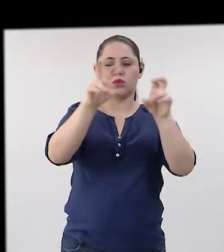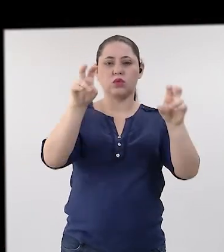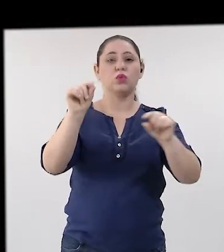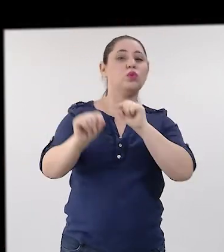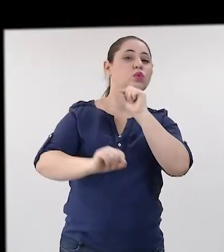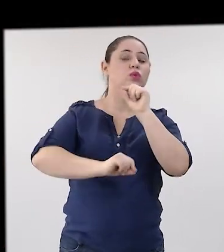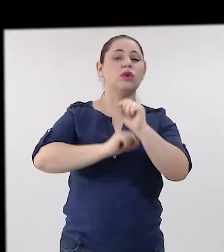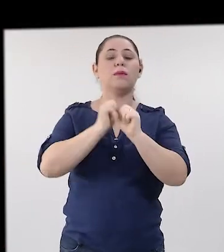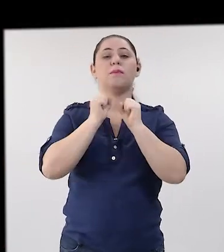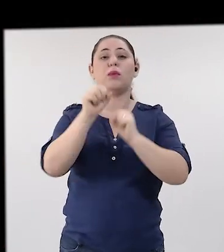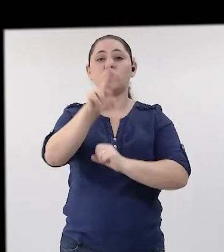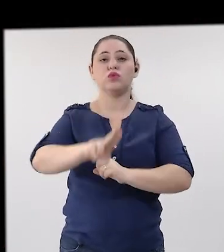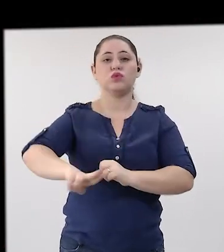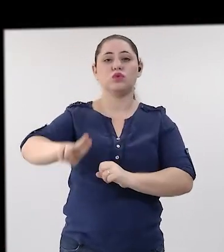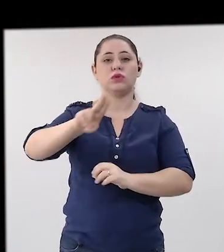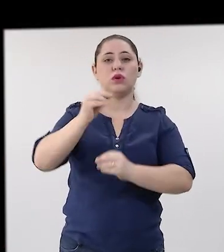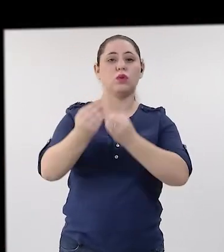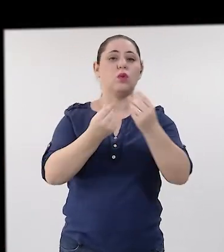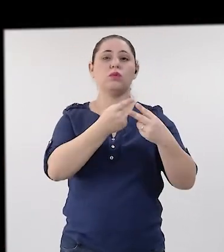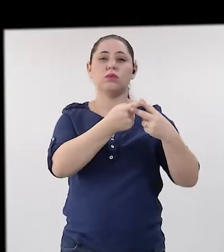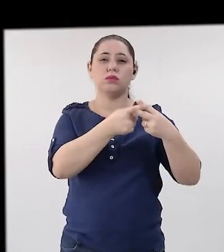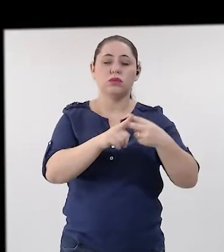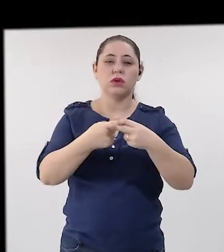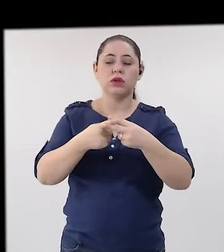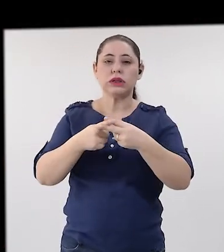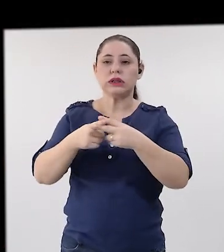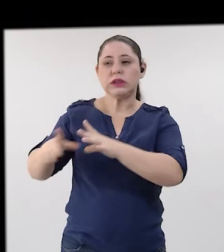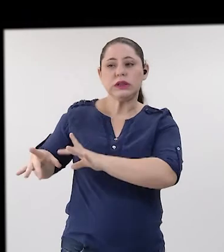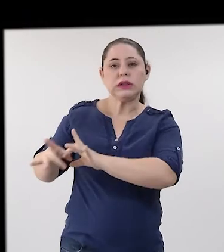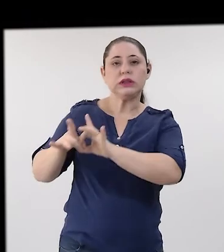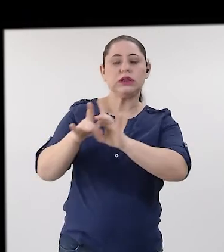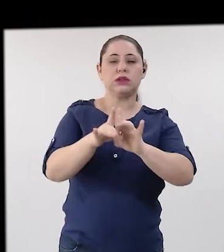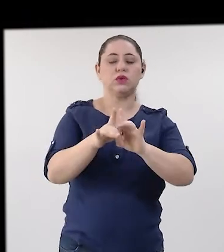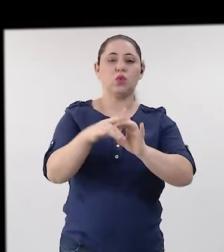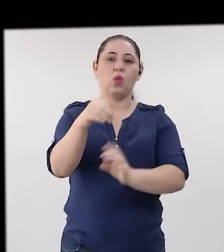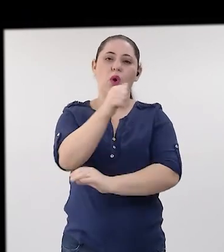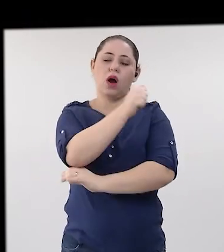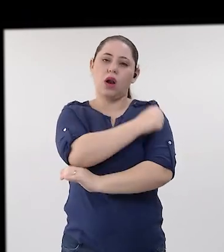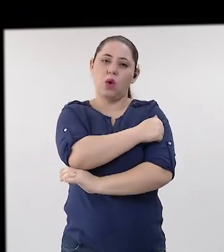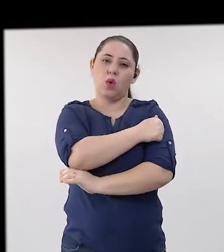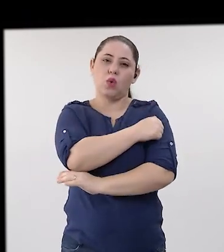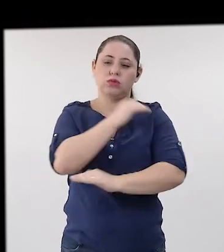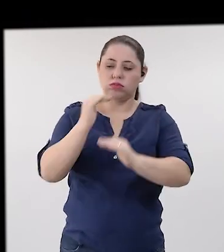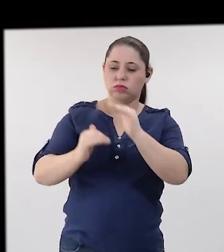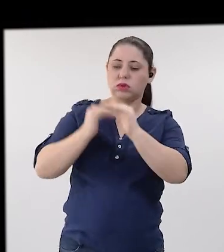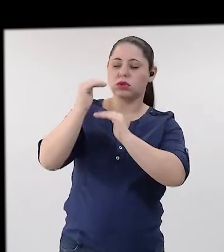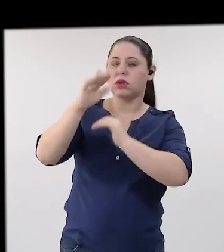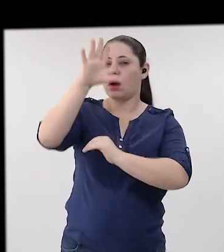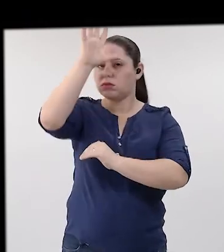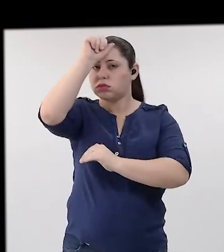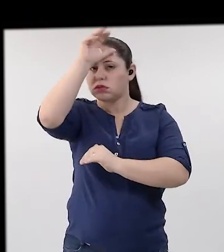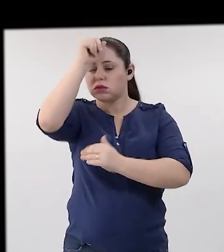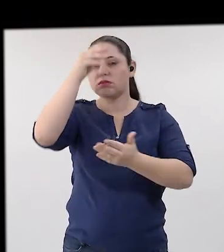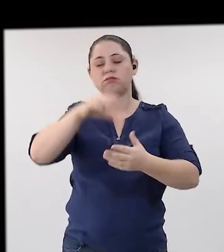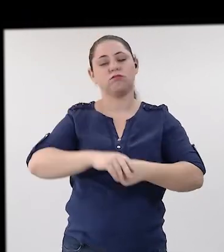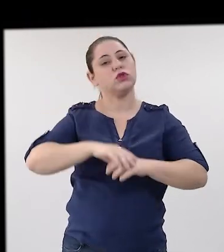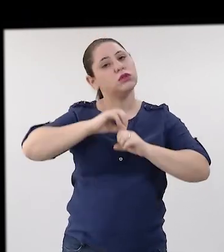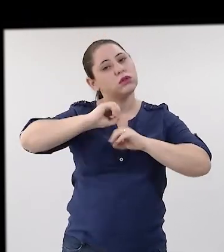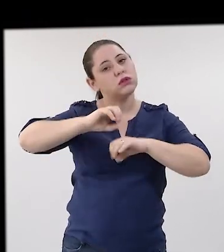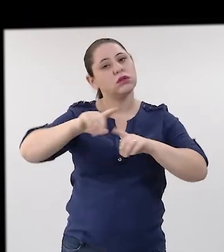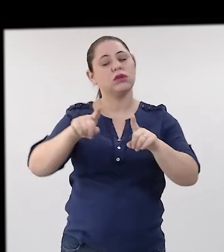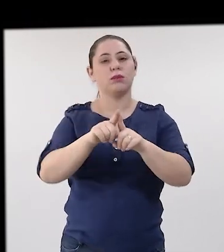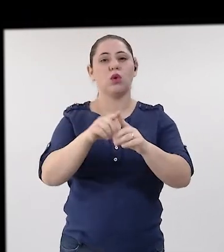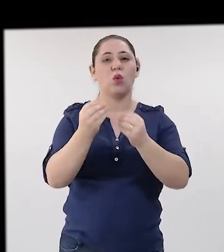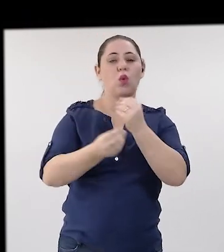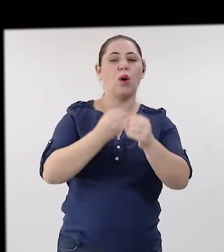Então, tudo isso pode ser utilizado como uma forma de engajar o estudante de alguma forma ali no processo de ensino-aprendizagem. Então, quanto